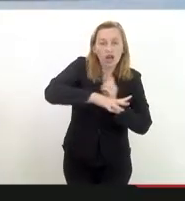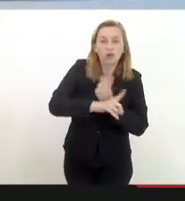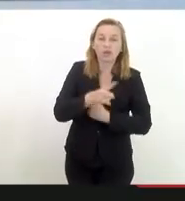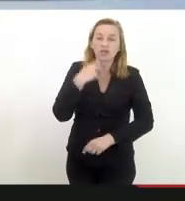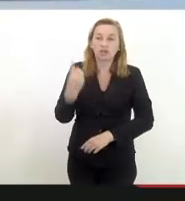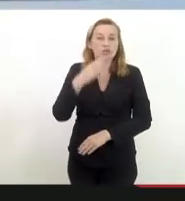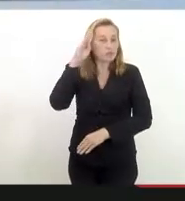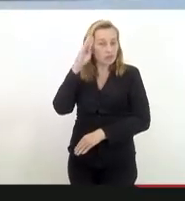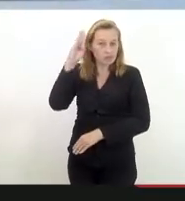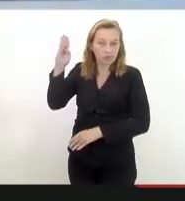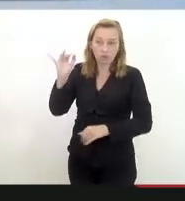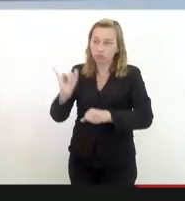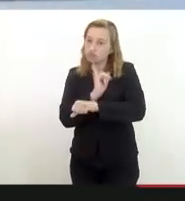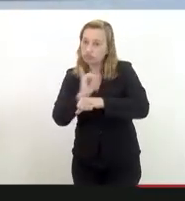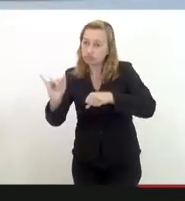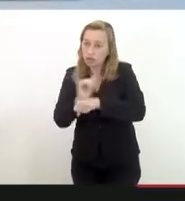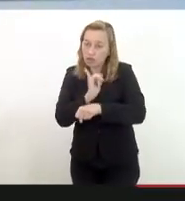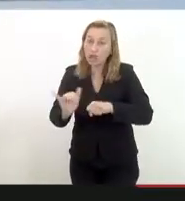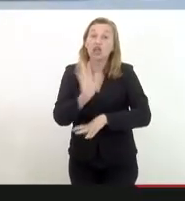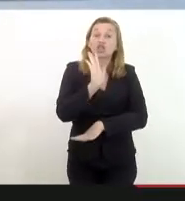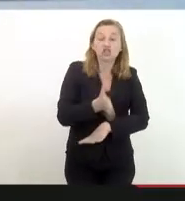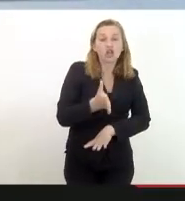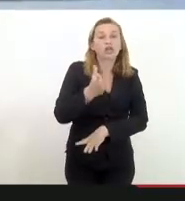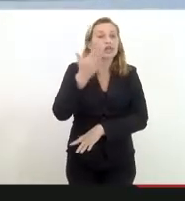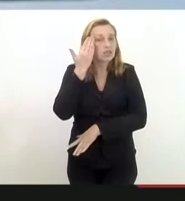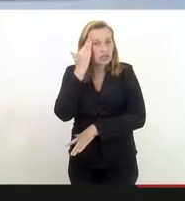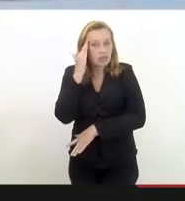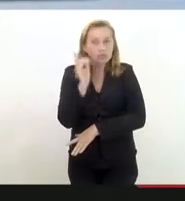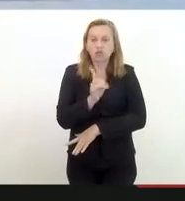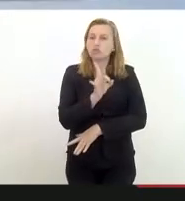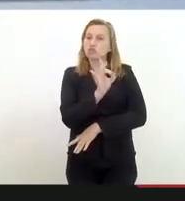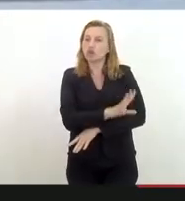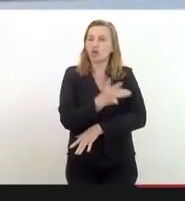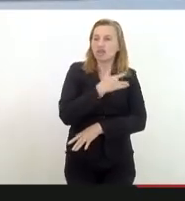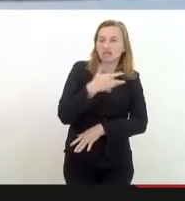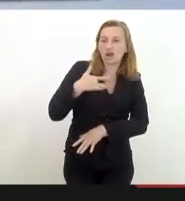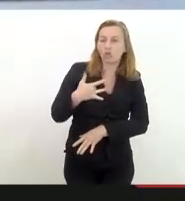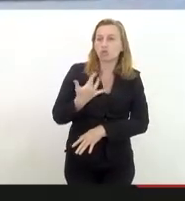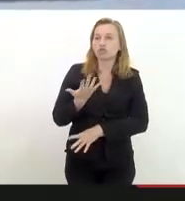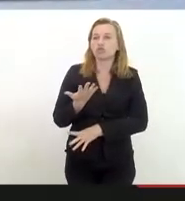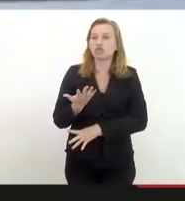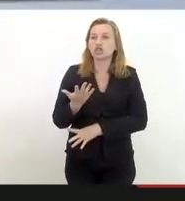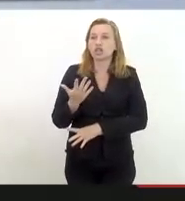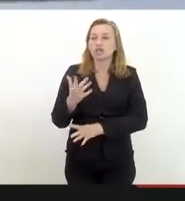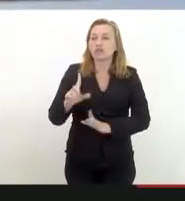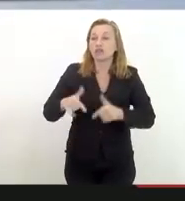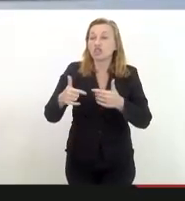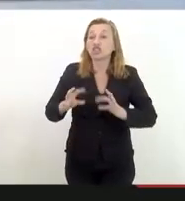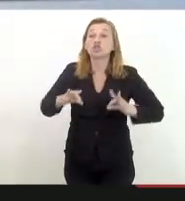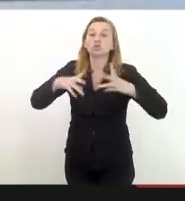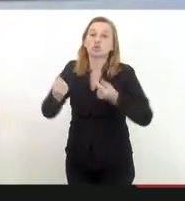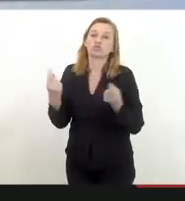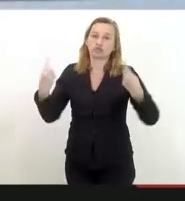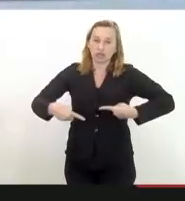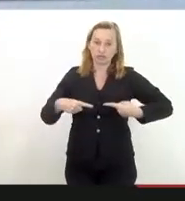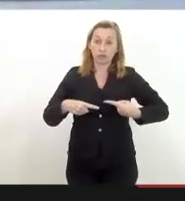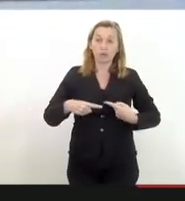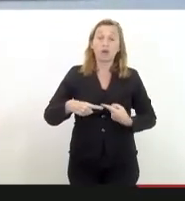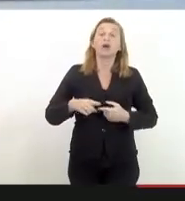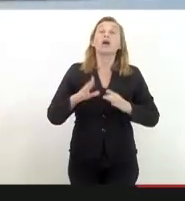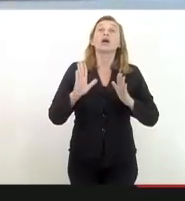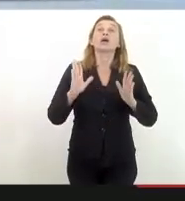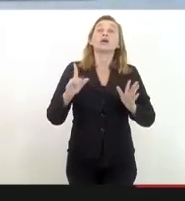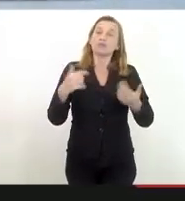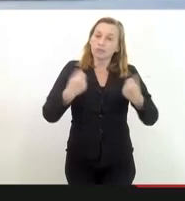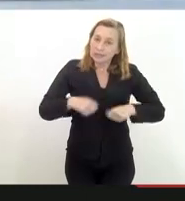essa articulação, já que a gente entende que não é só a saúde que vai dar conta de todos esses desafios, né? A